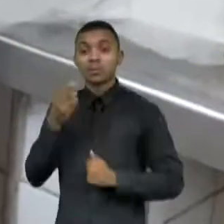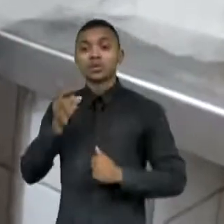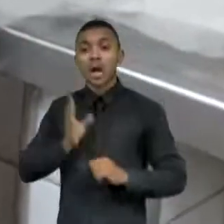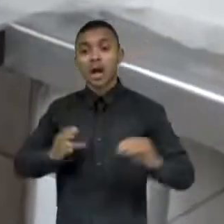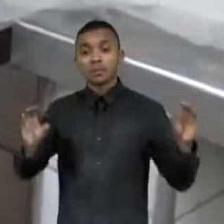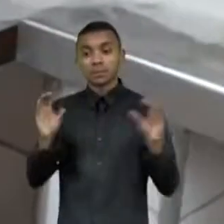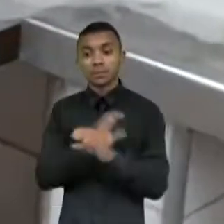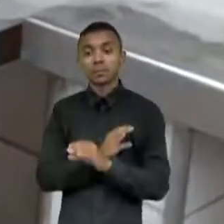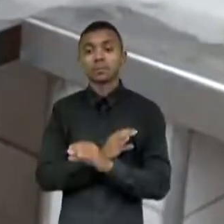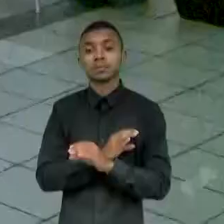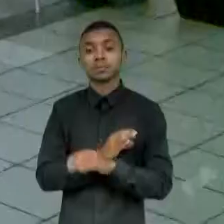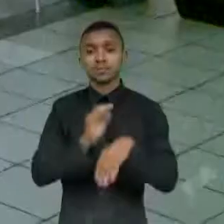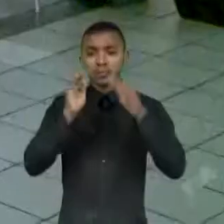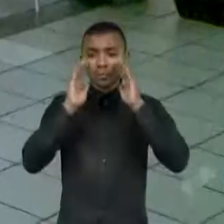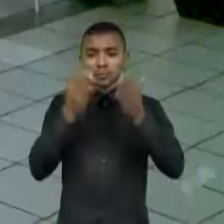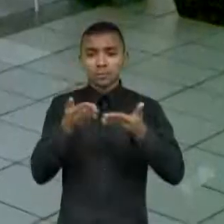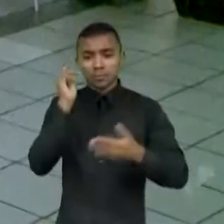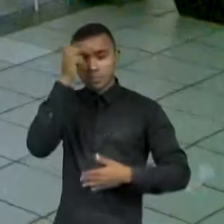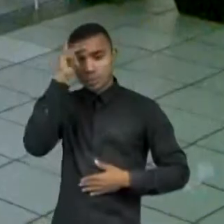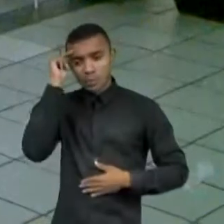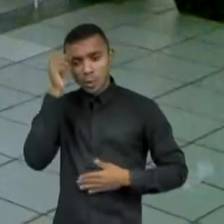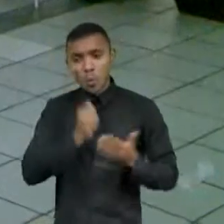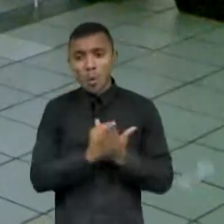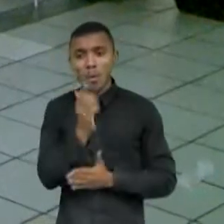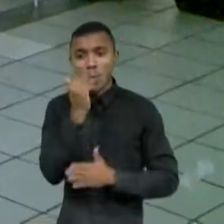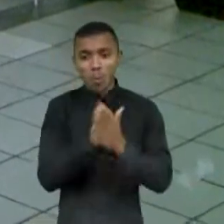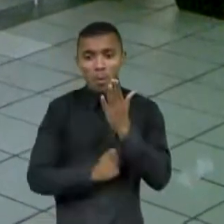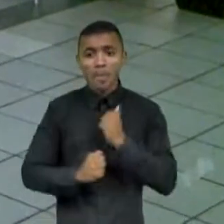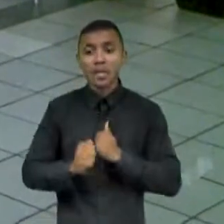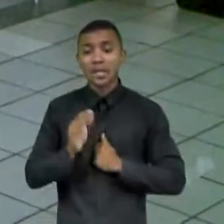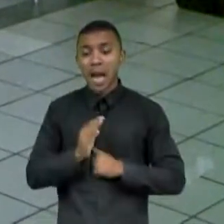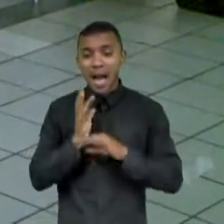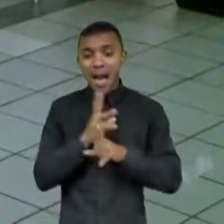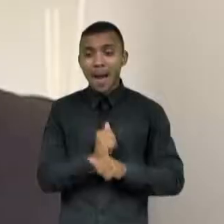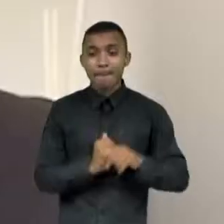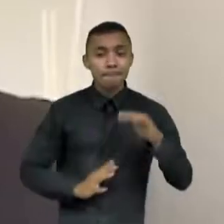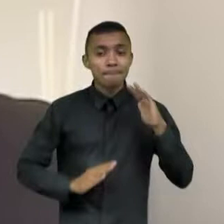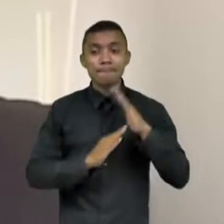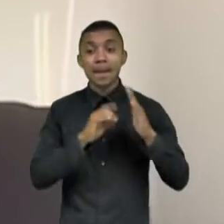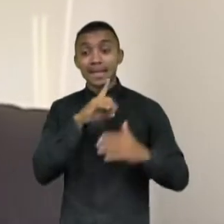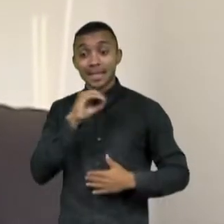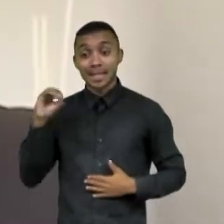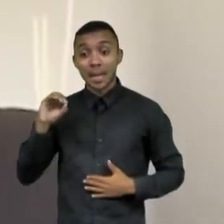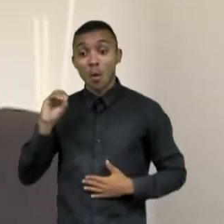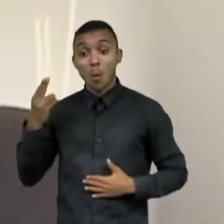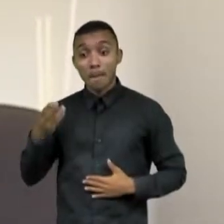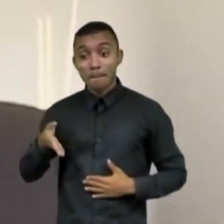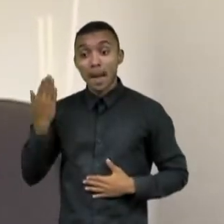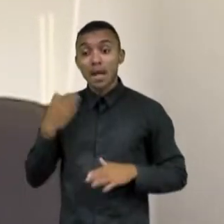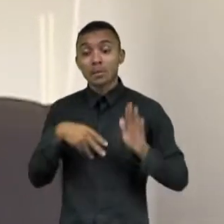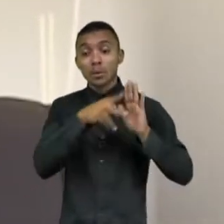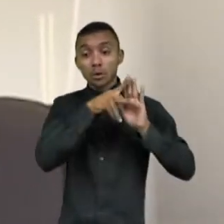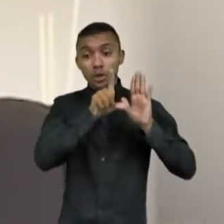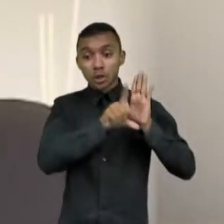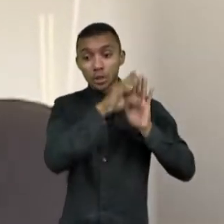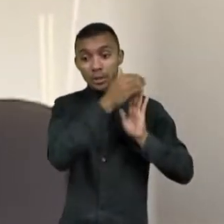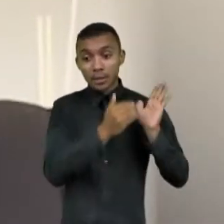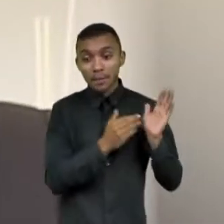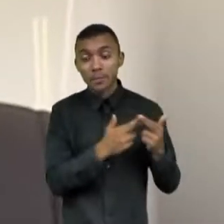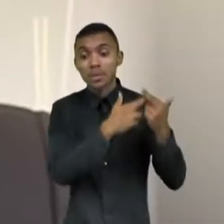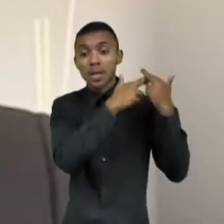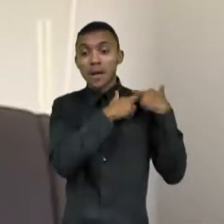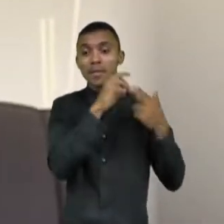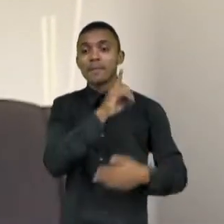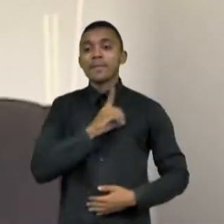pronta para consumo humano superior a 100 refeições por dia. Esse projeto é de autoria do deputado